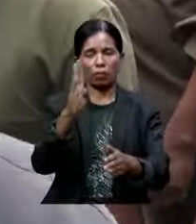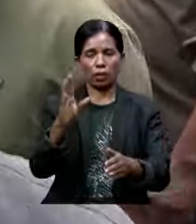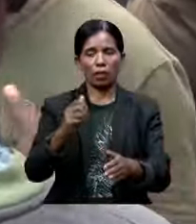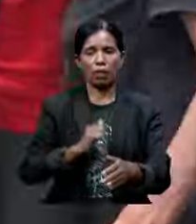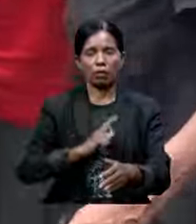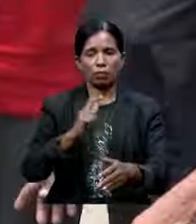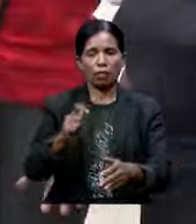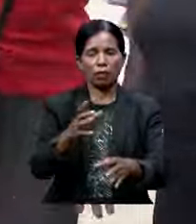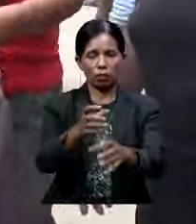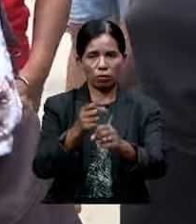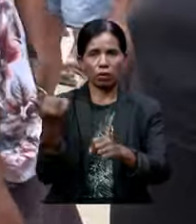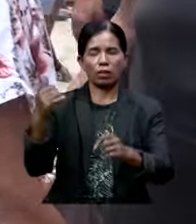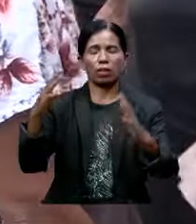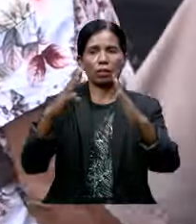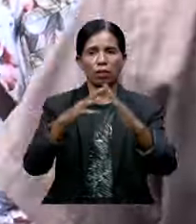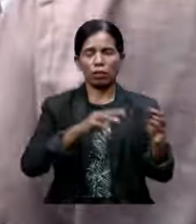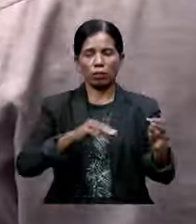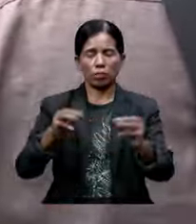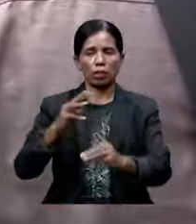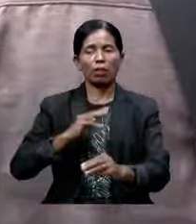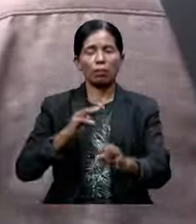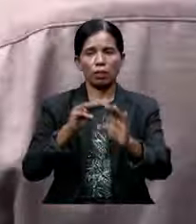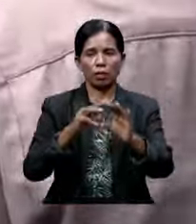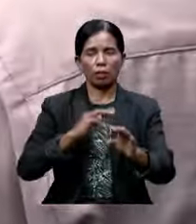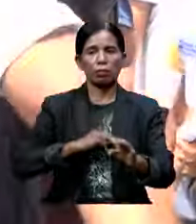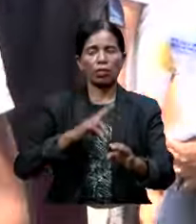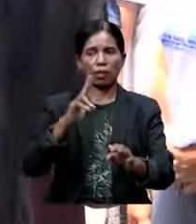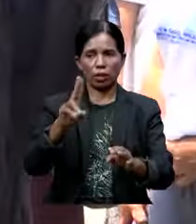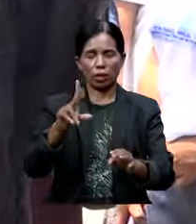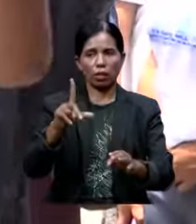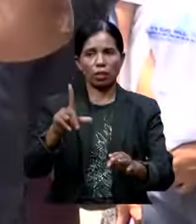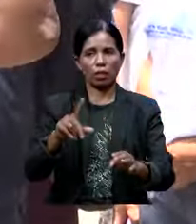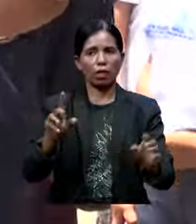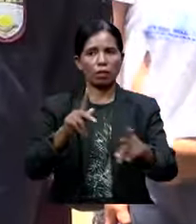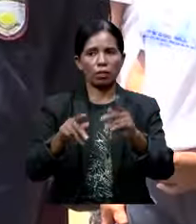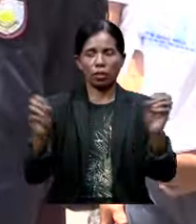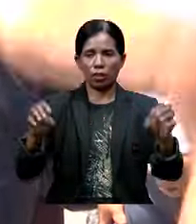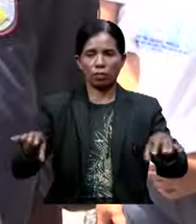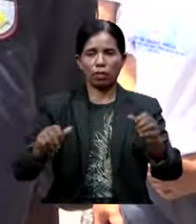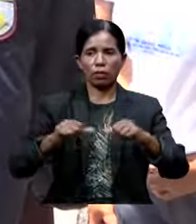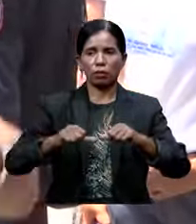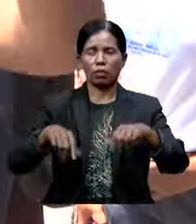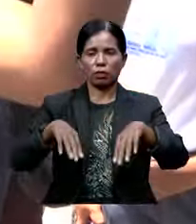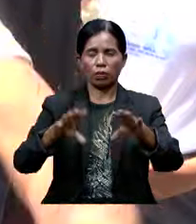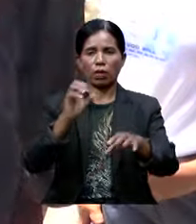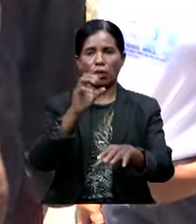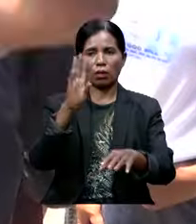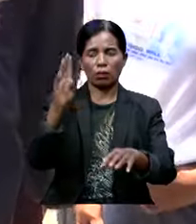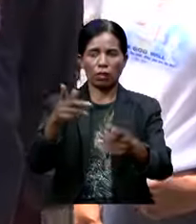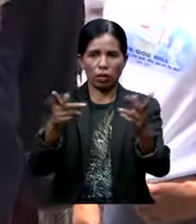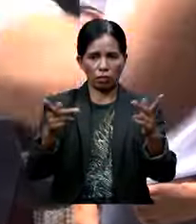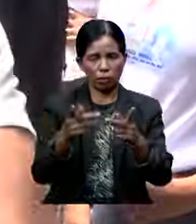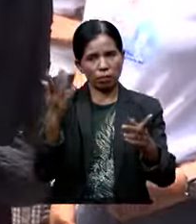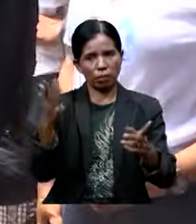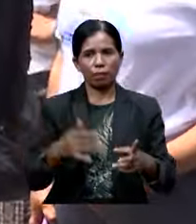sobu rasixira ni barraca atu muda ba mercado manlewana mai ben negociante sira ni la coopera no continua fan obral iha faten